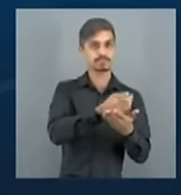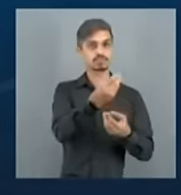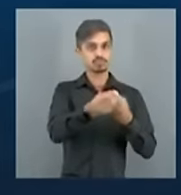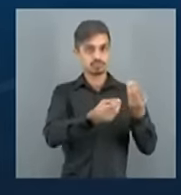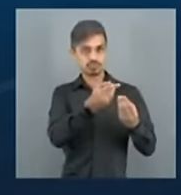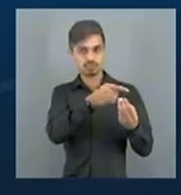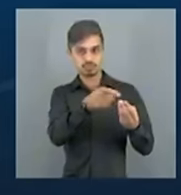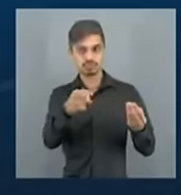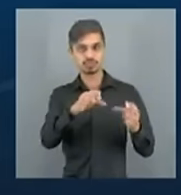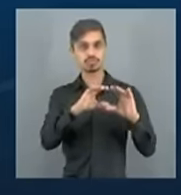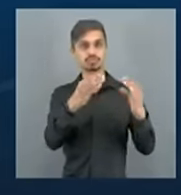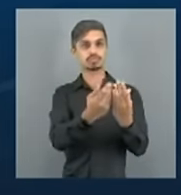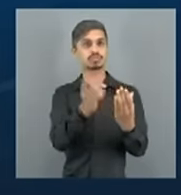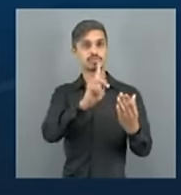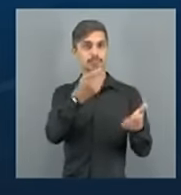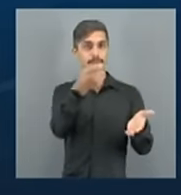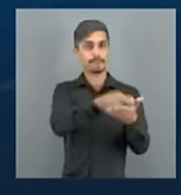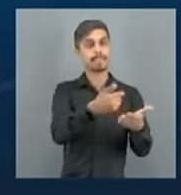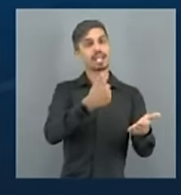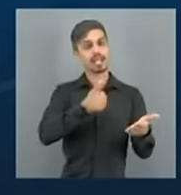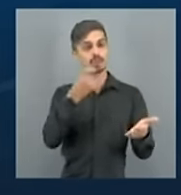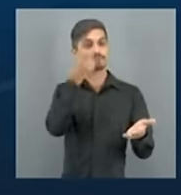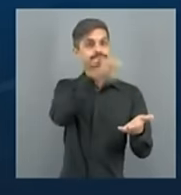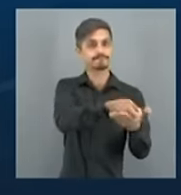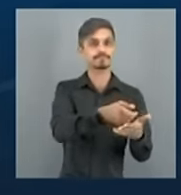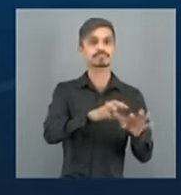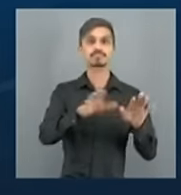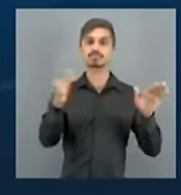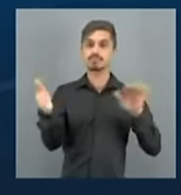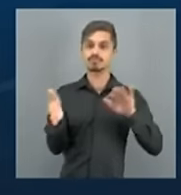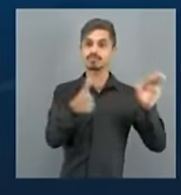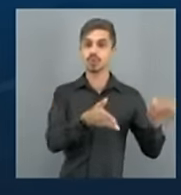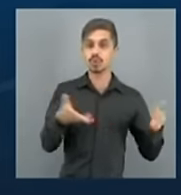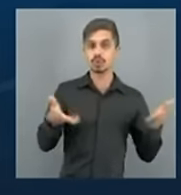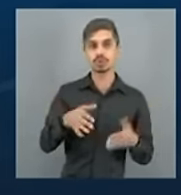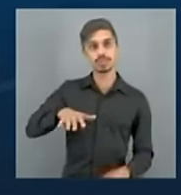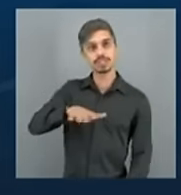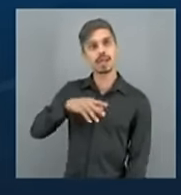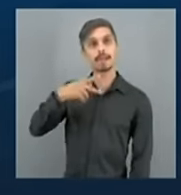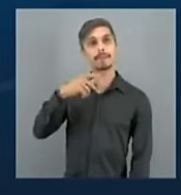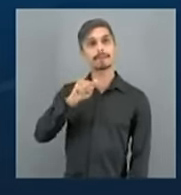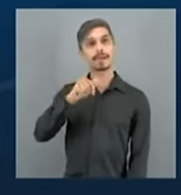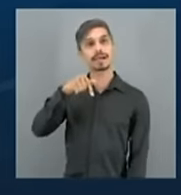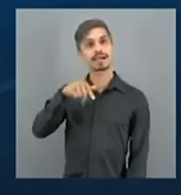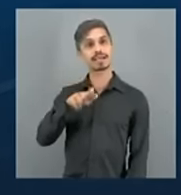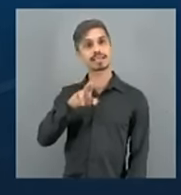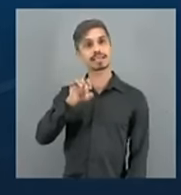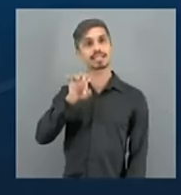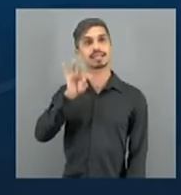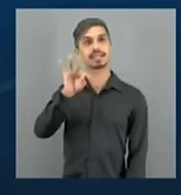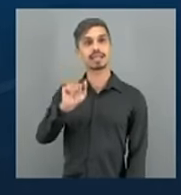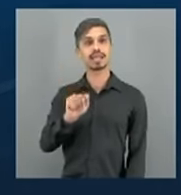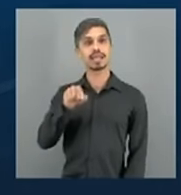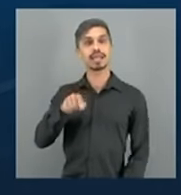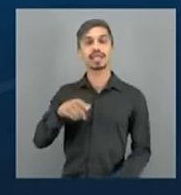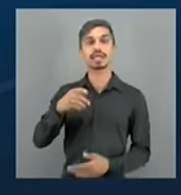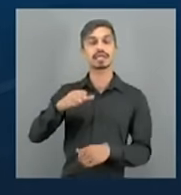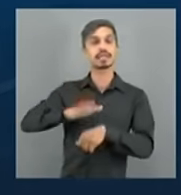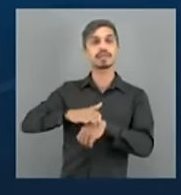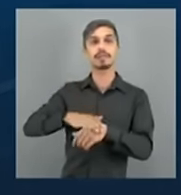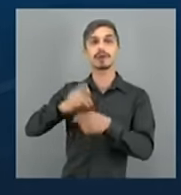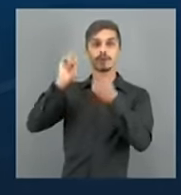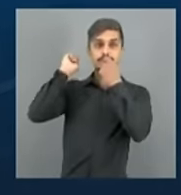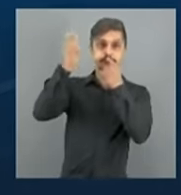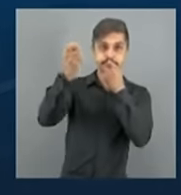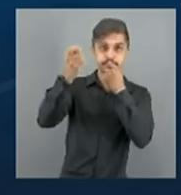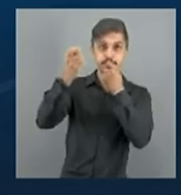não pagavam. Hoje, no caso Paquetá, ele mesmo tomou os cartões e não